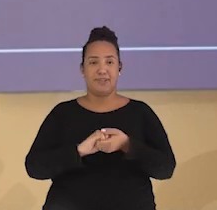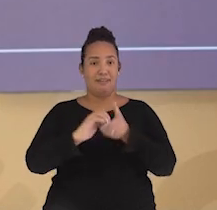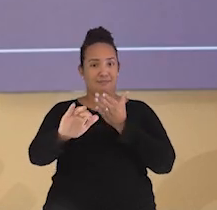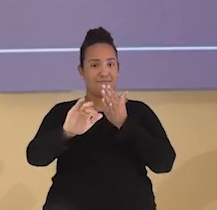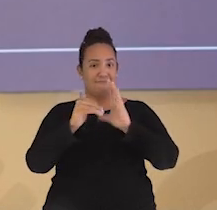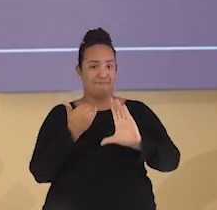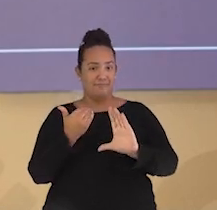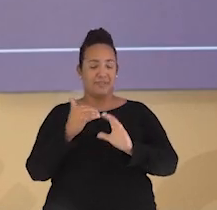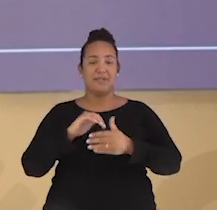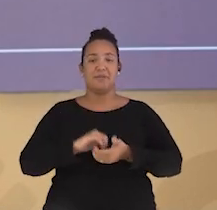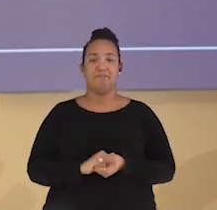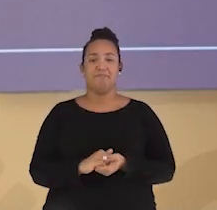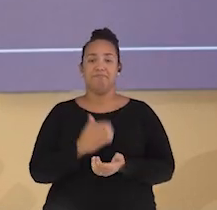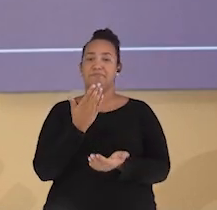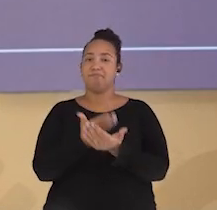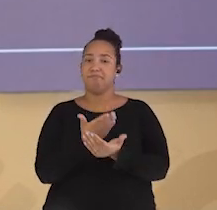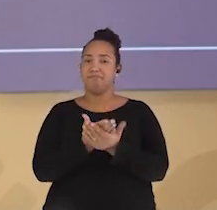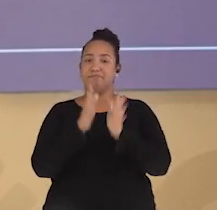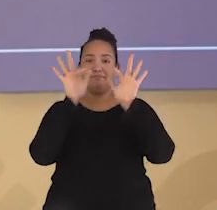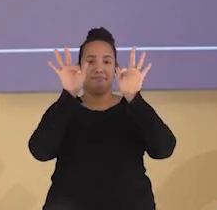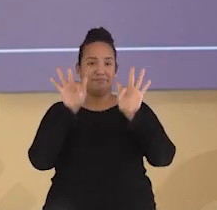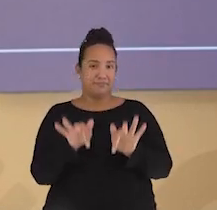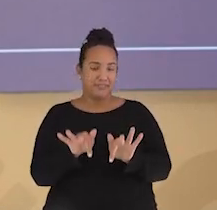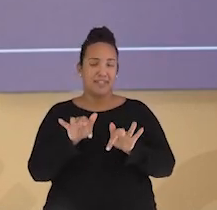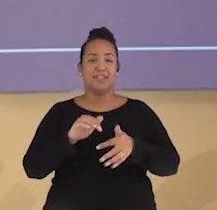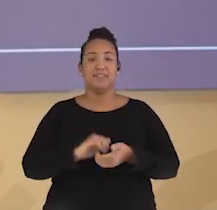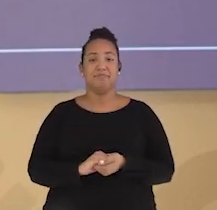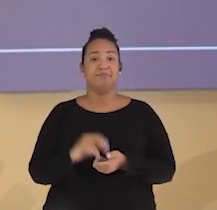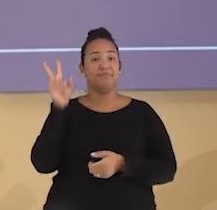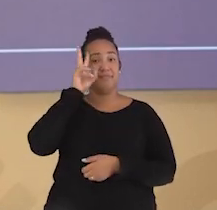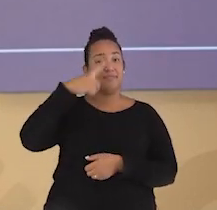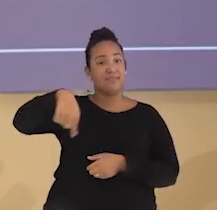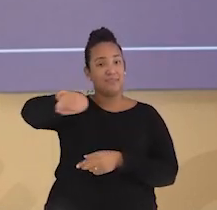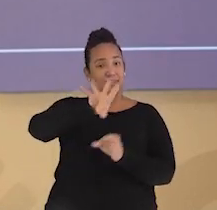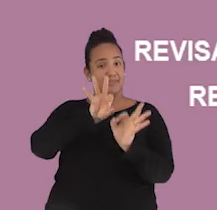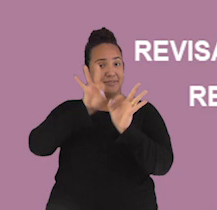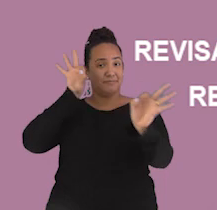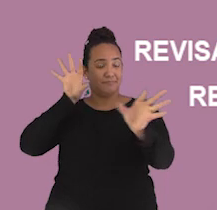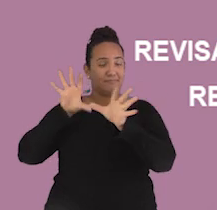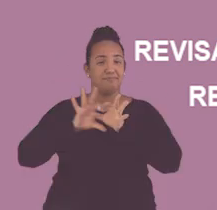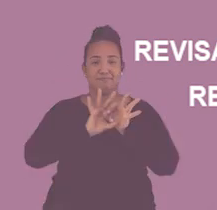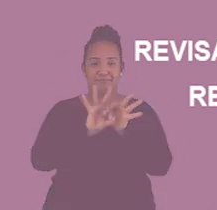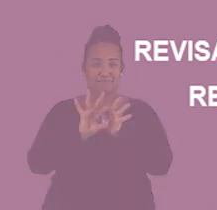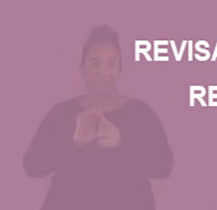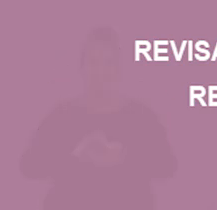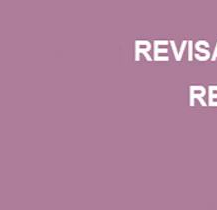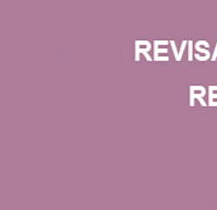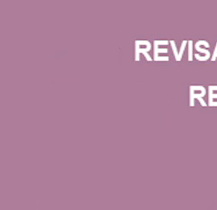chegou ao fim, mas não se esqueça, mesmo distantes, estamos juntos!